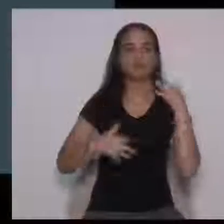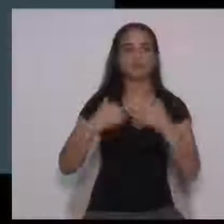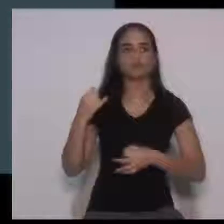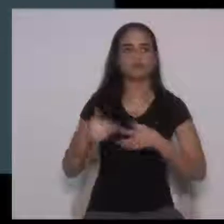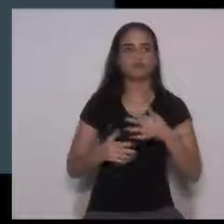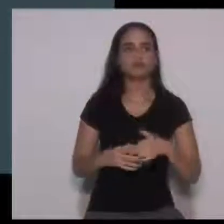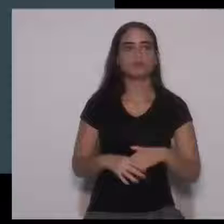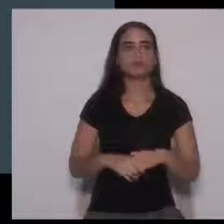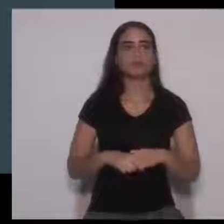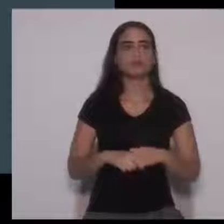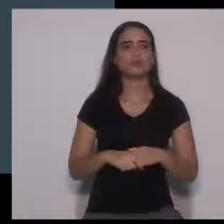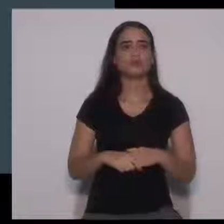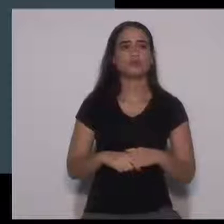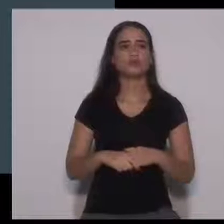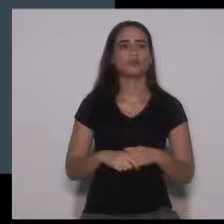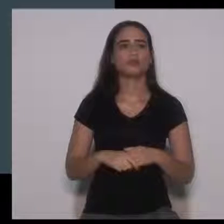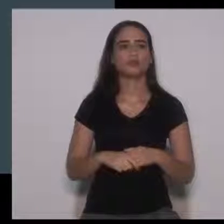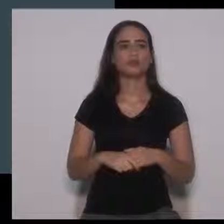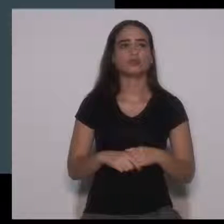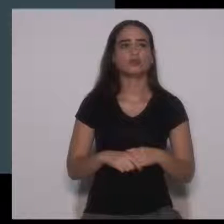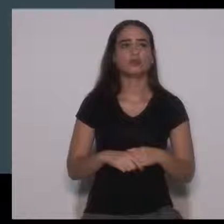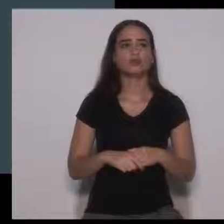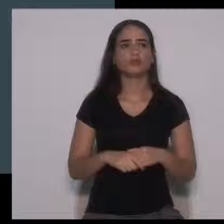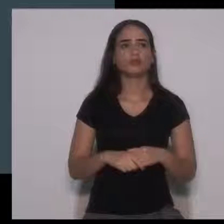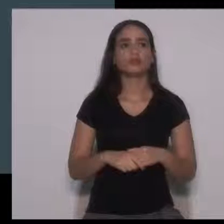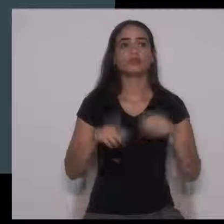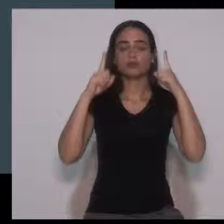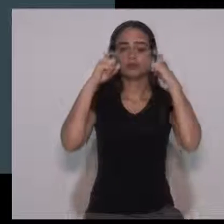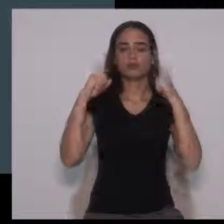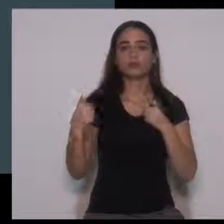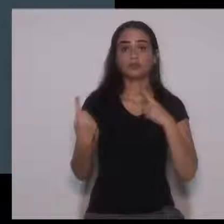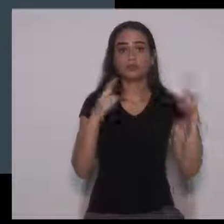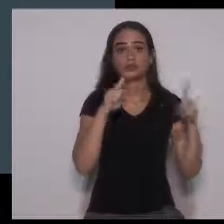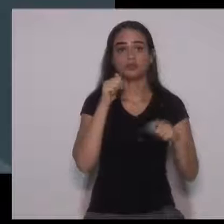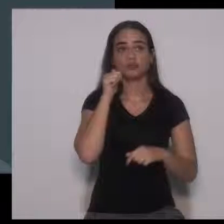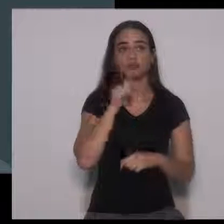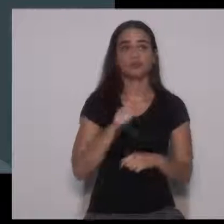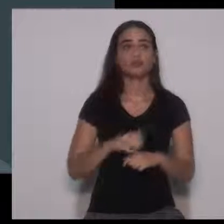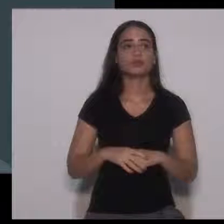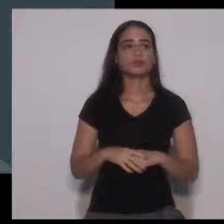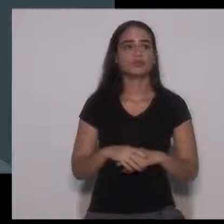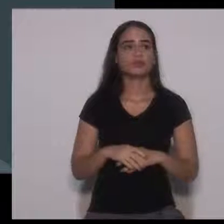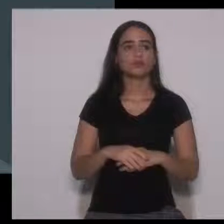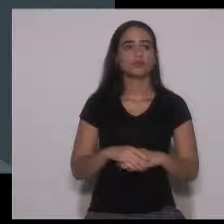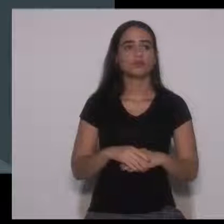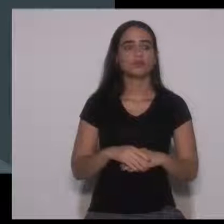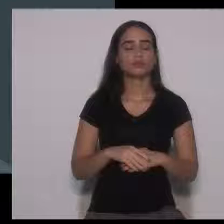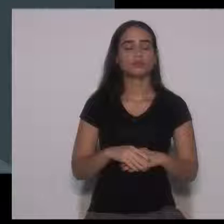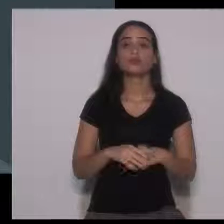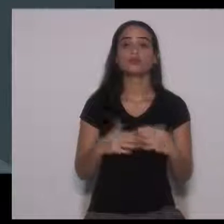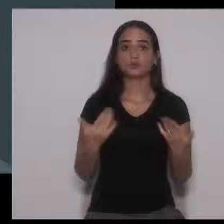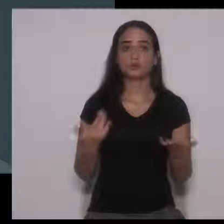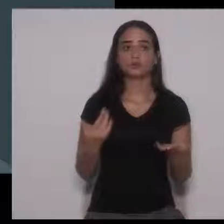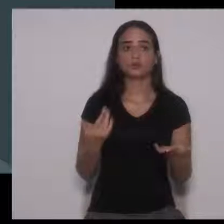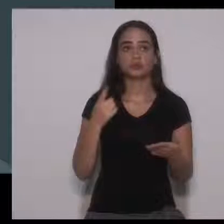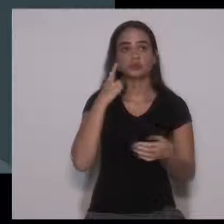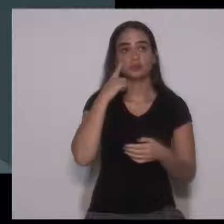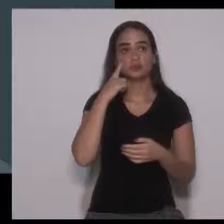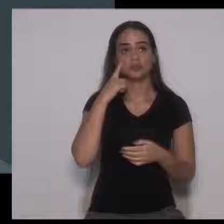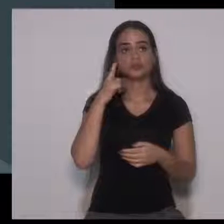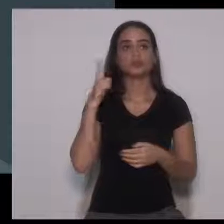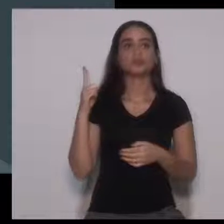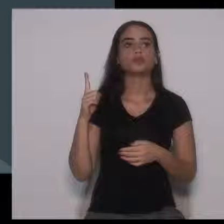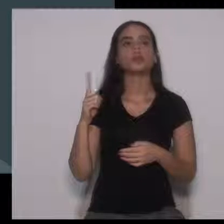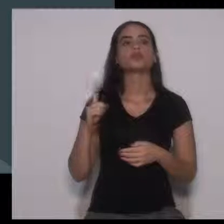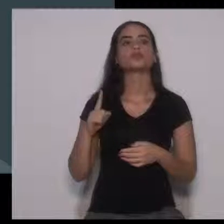mudar. Esse aí, sobre a violência da mulher. Primeiro o slide, por favor. Bom, um